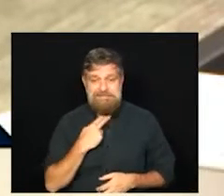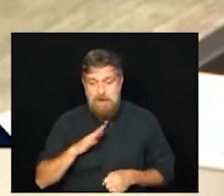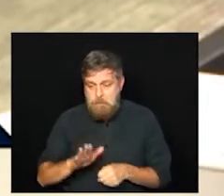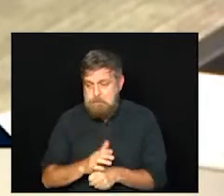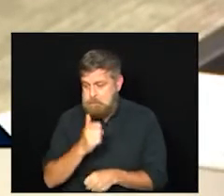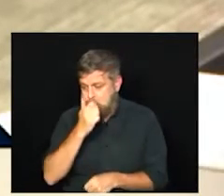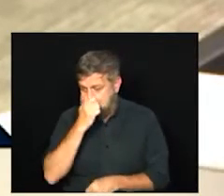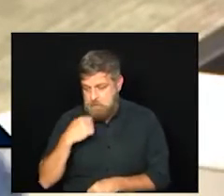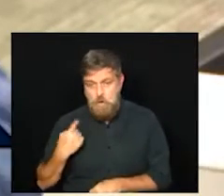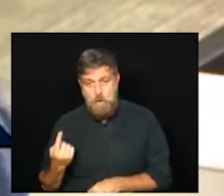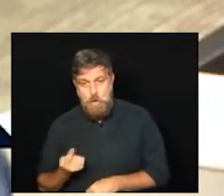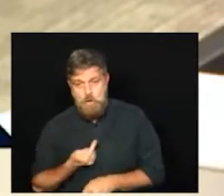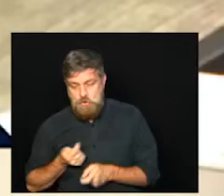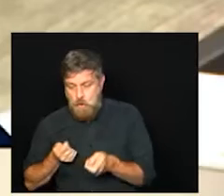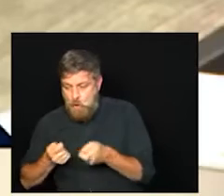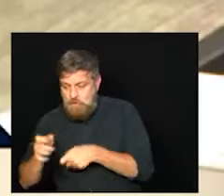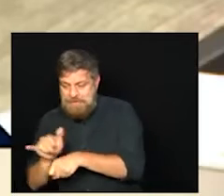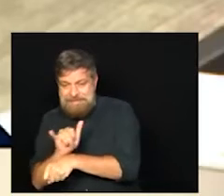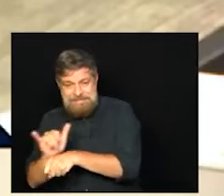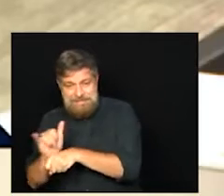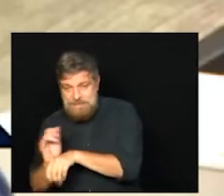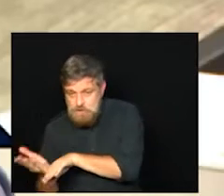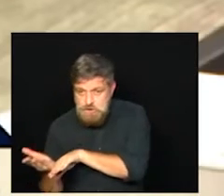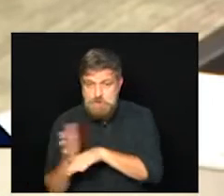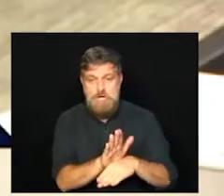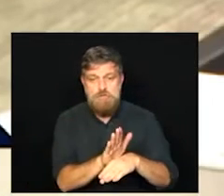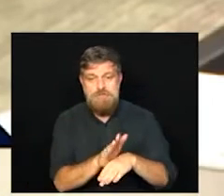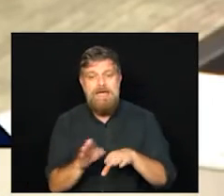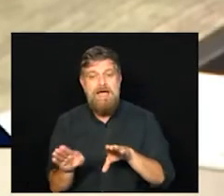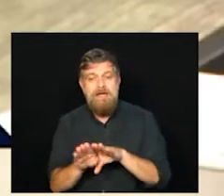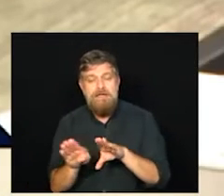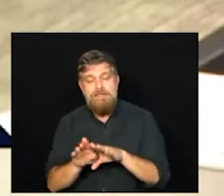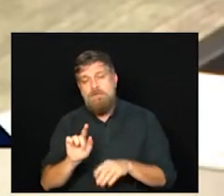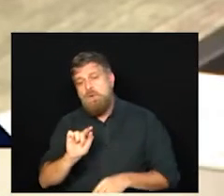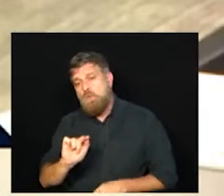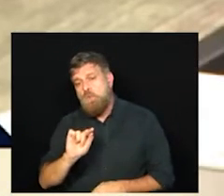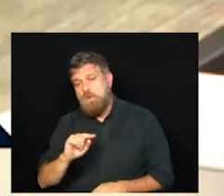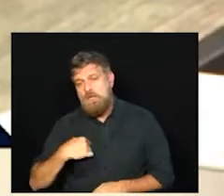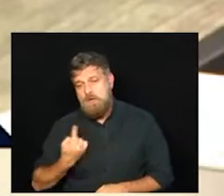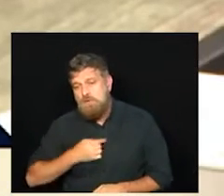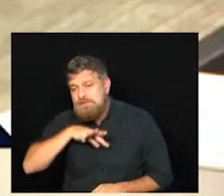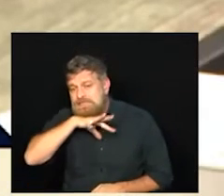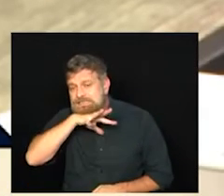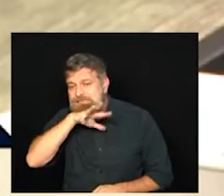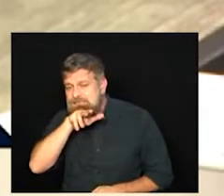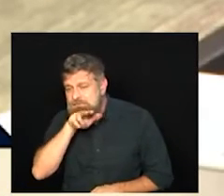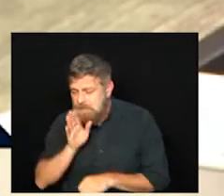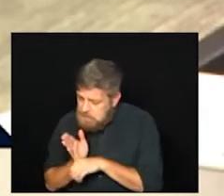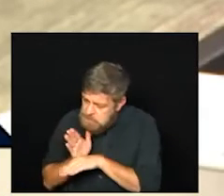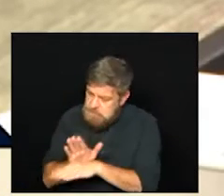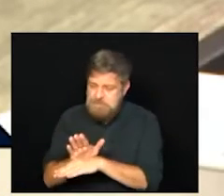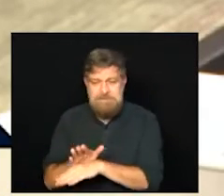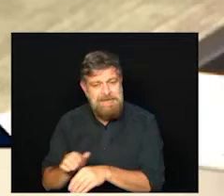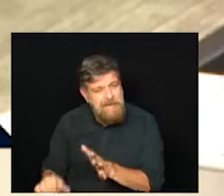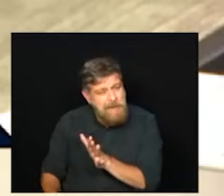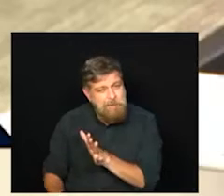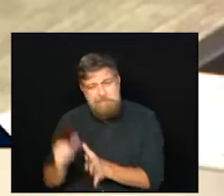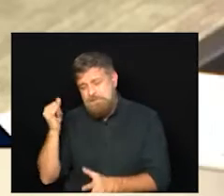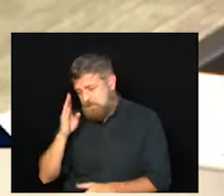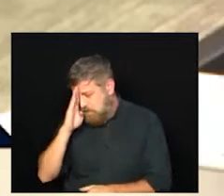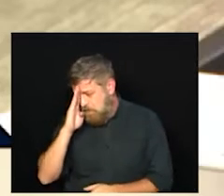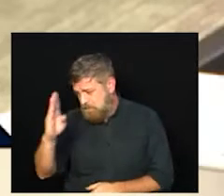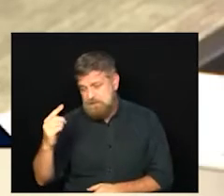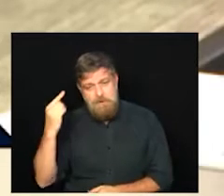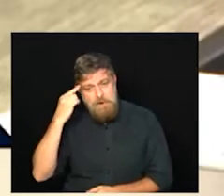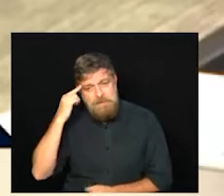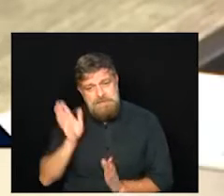esse controle, a gente estaria ajudando as ONGs e também, claro, os animais, que eu acho que é em primeiro plano, justamente